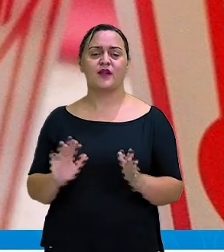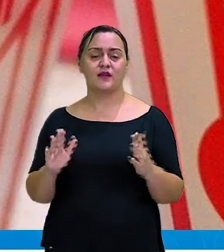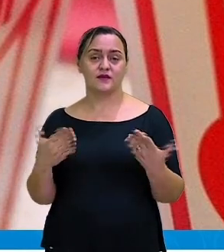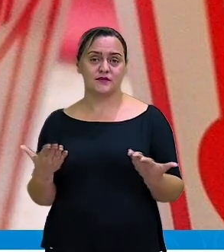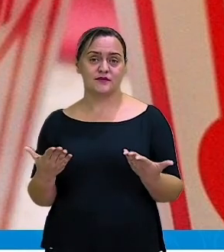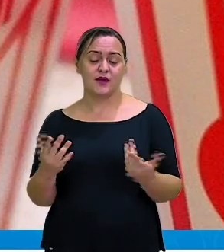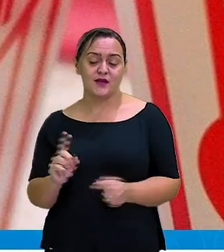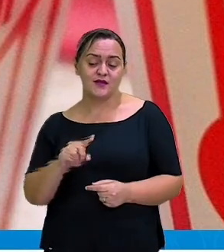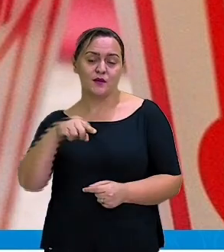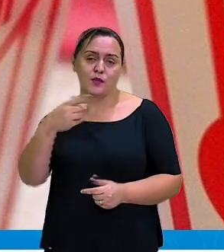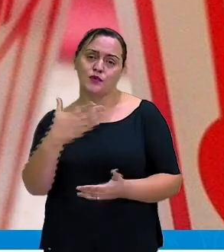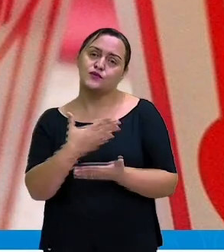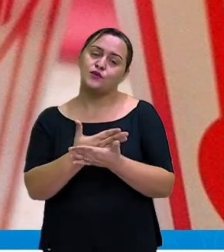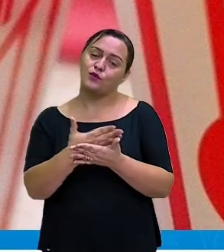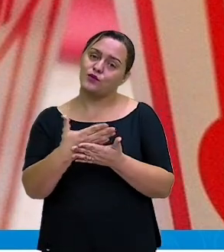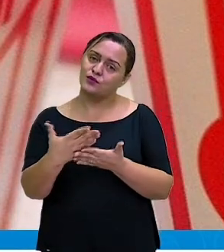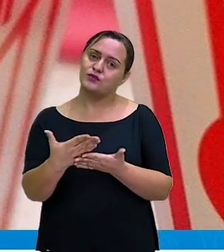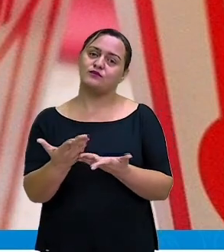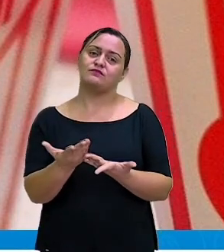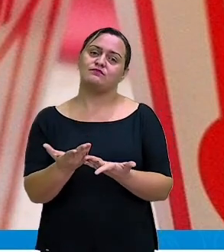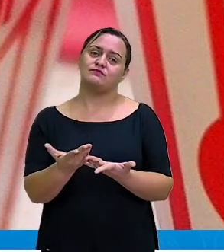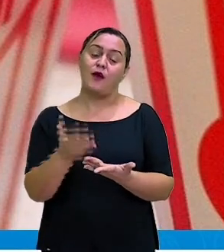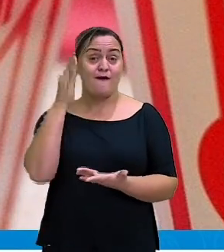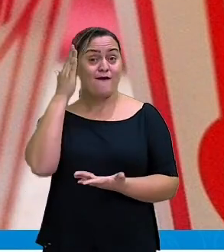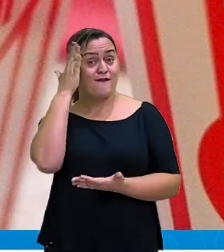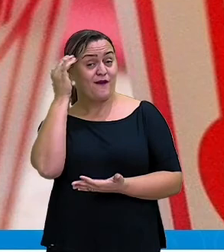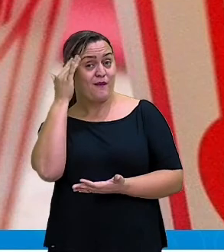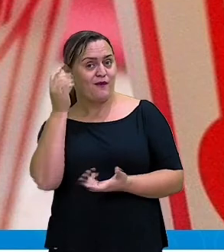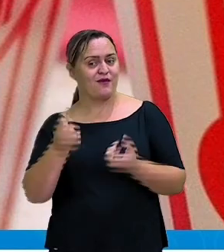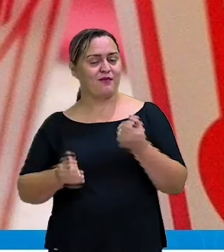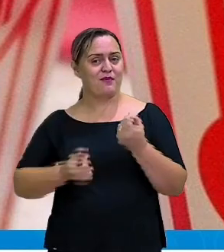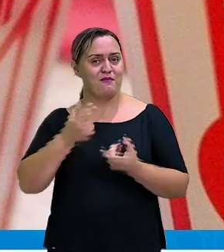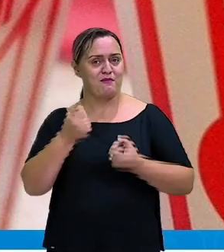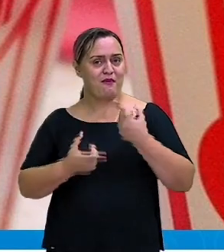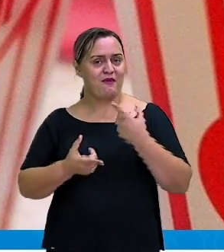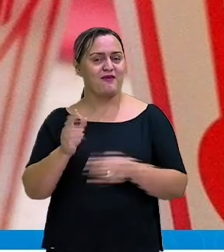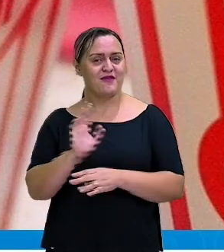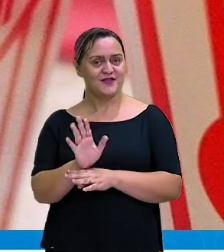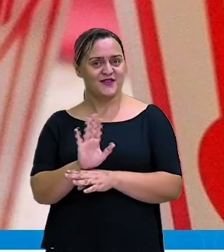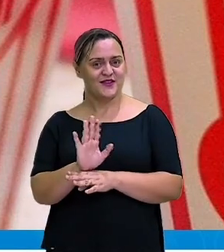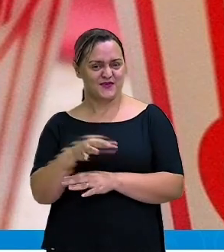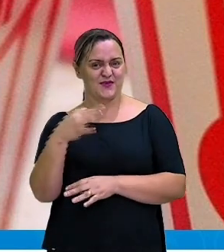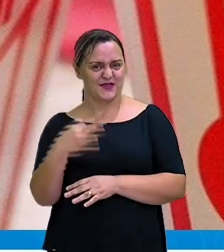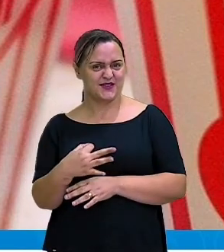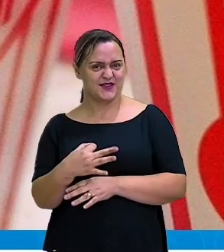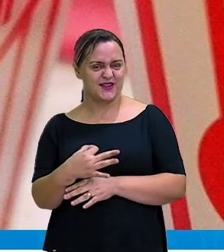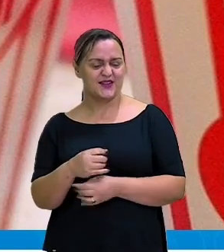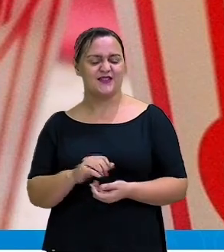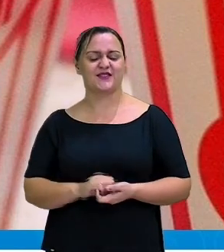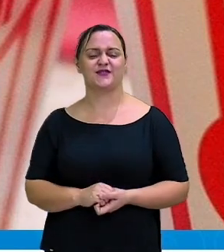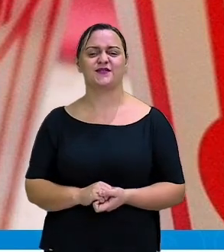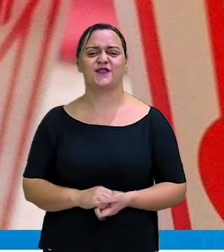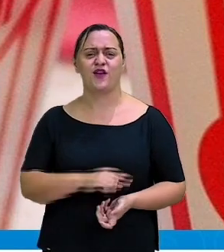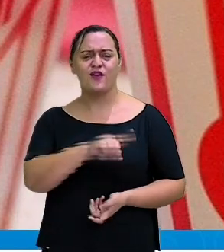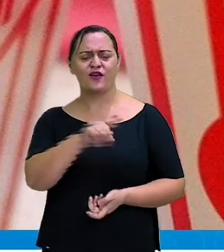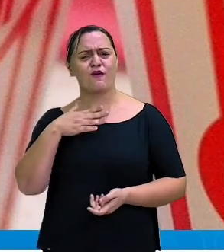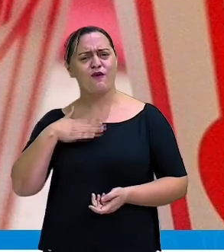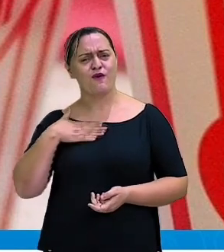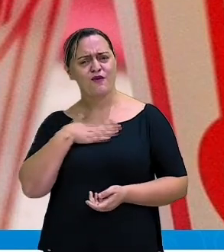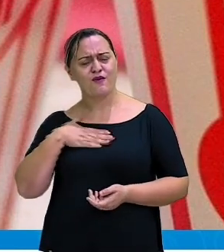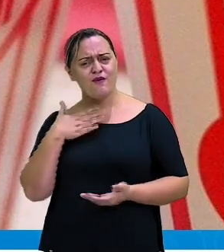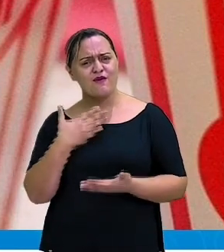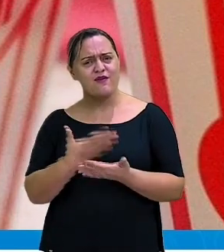as tão famosas pipocas dos cinemas, que não pode faltar, né? Você gostou dessa aula? Tem muito mais na